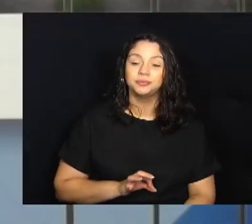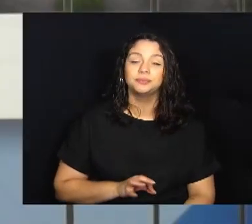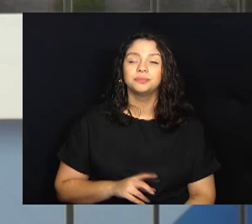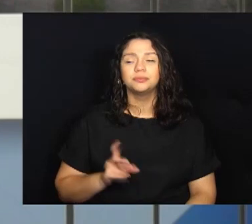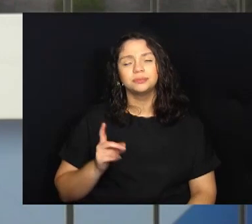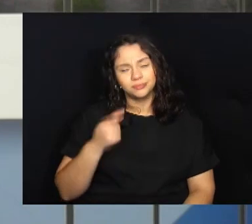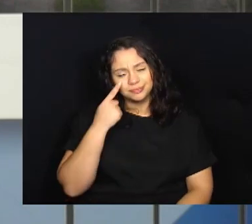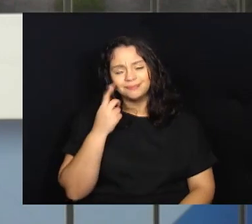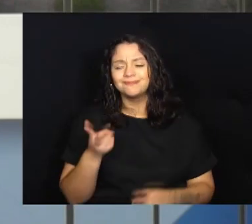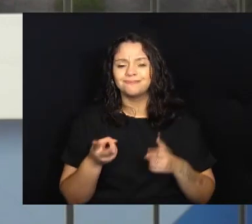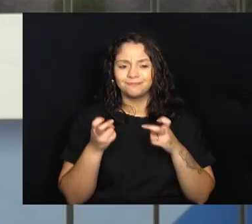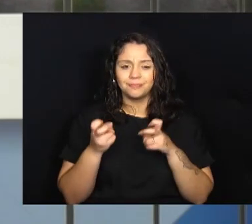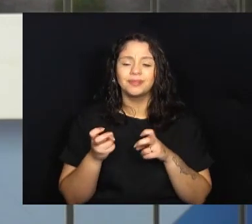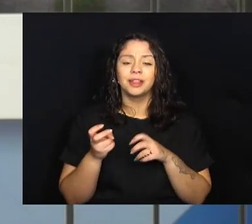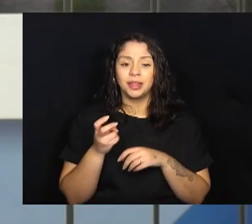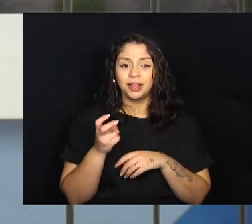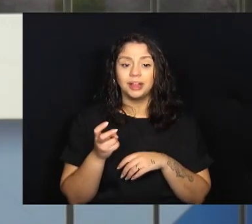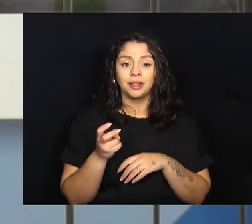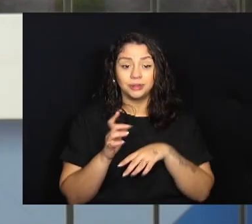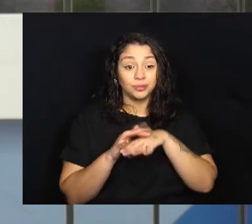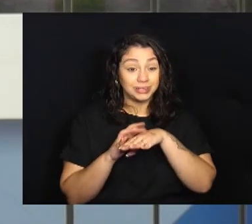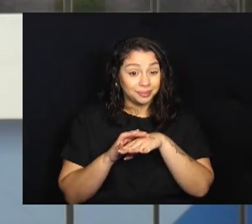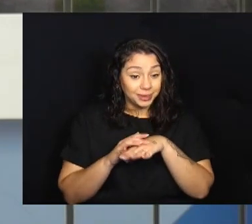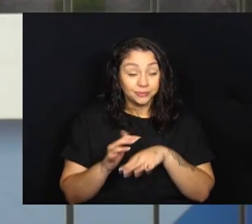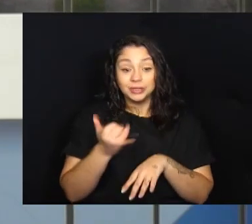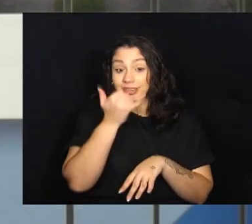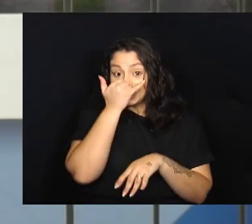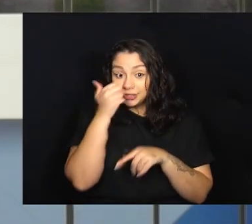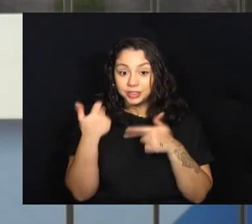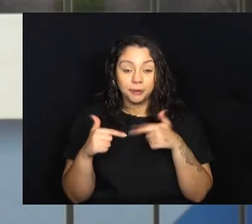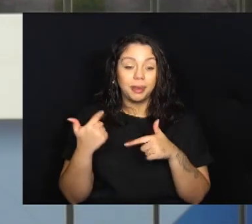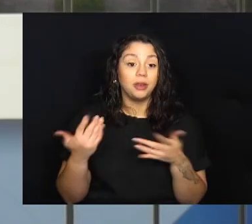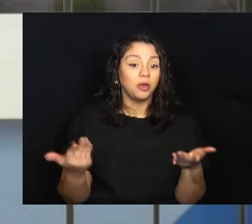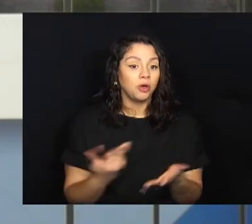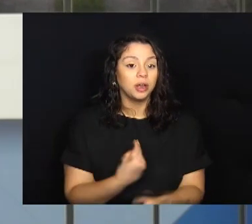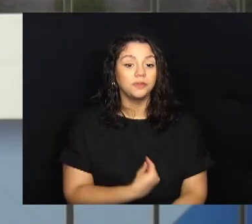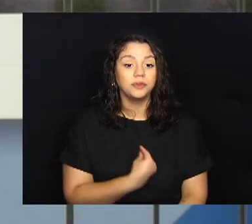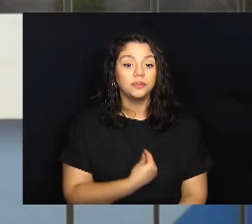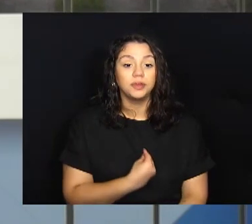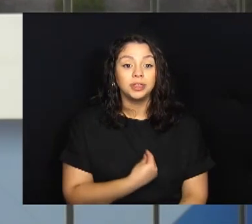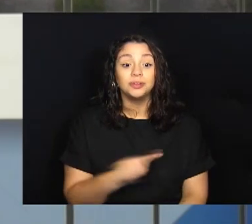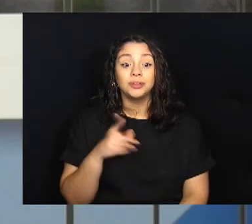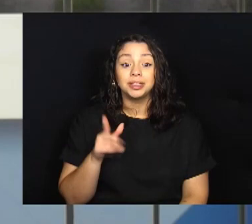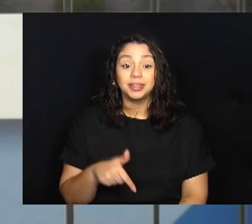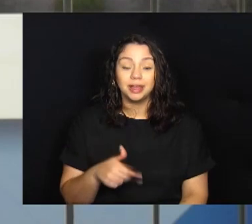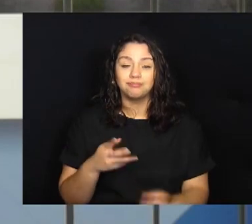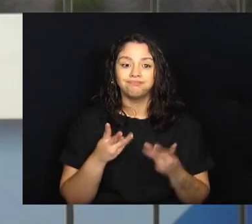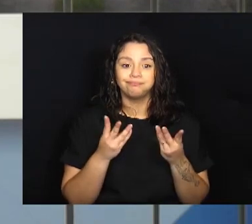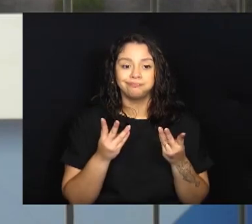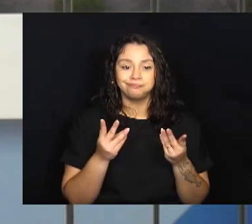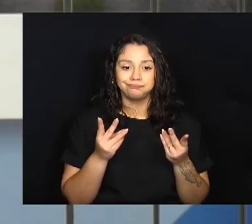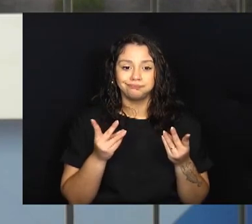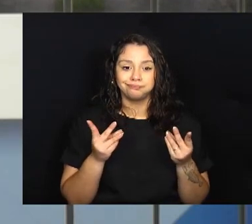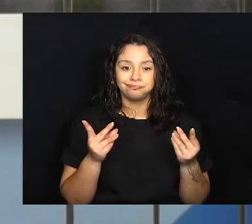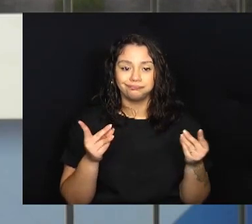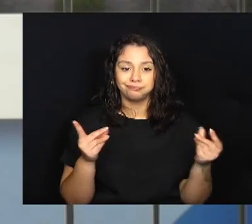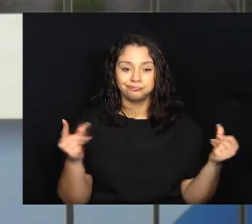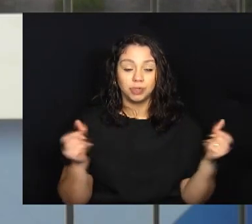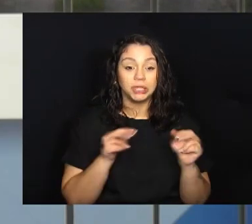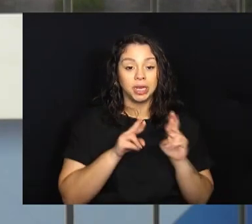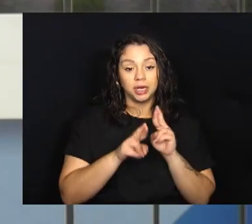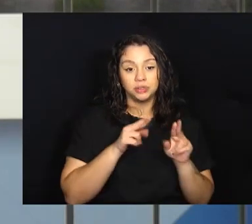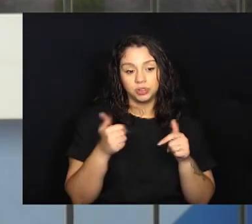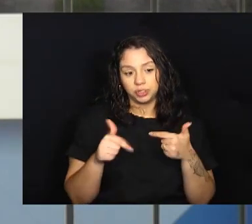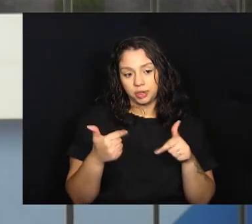adoecimento, adoecimento de trabalho, né? Então a gente está vivendo uma deterioração das relações de